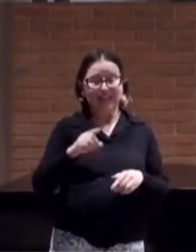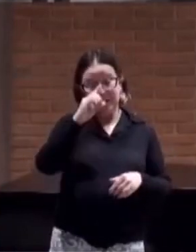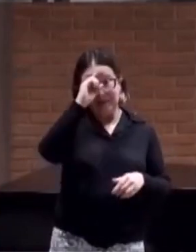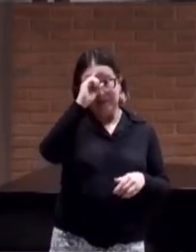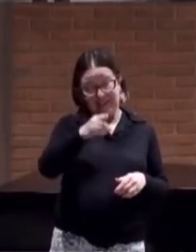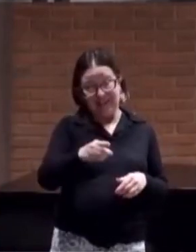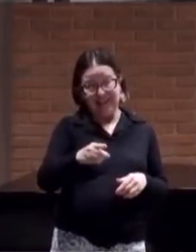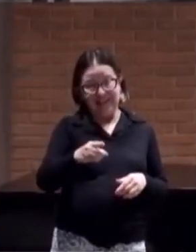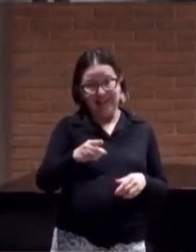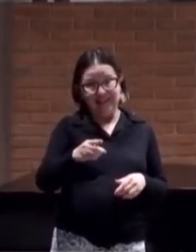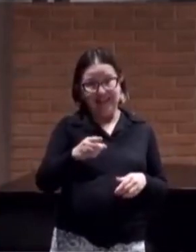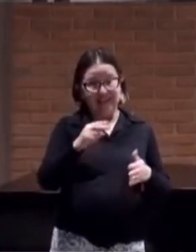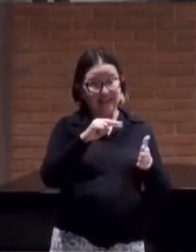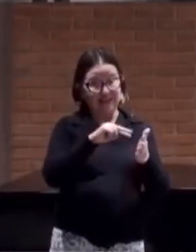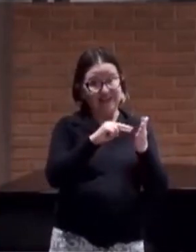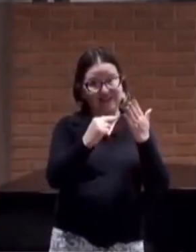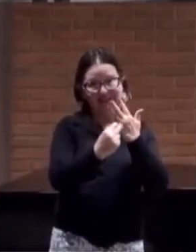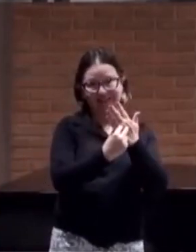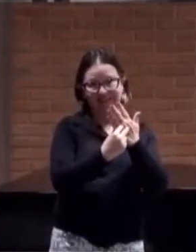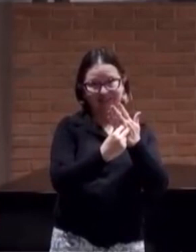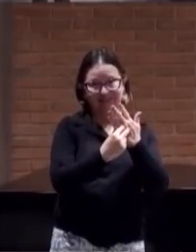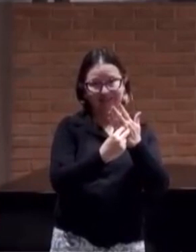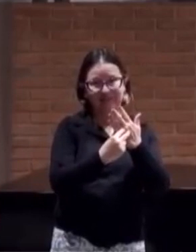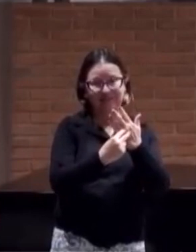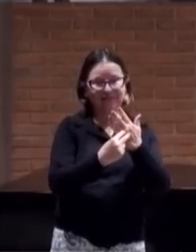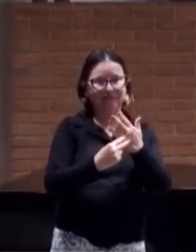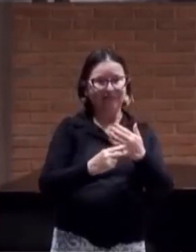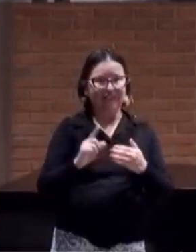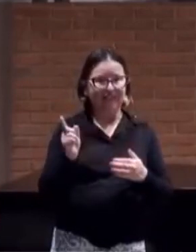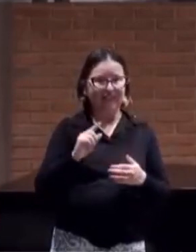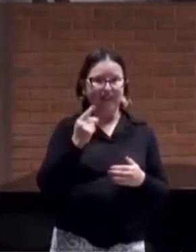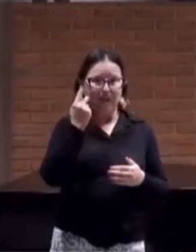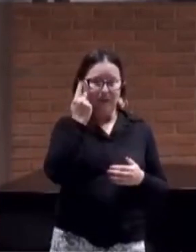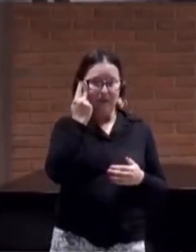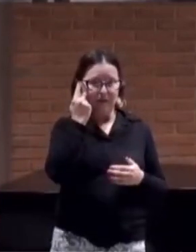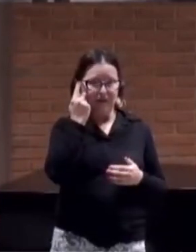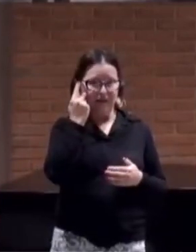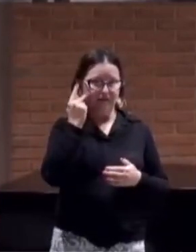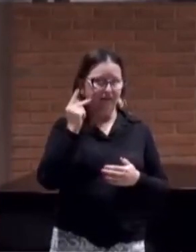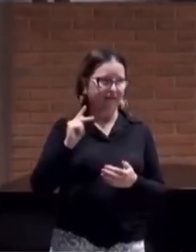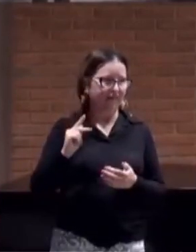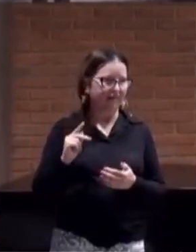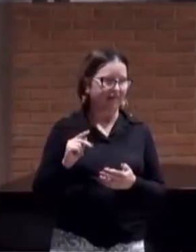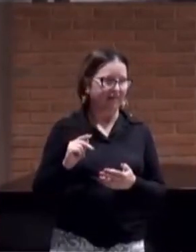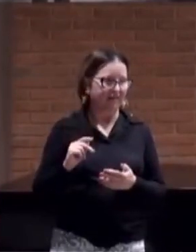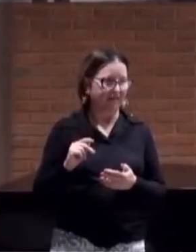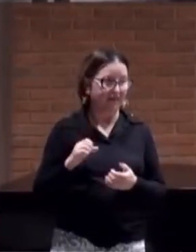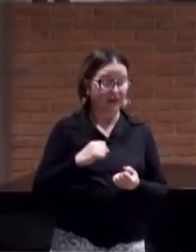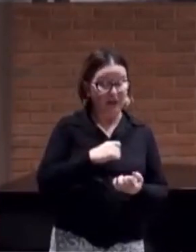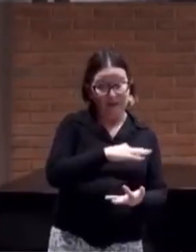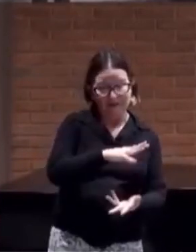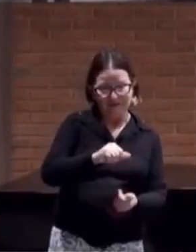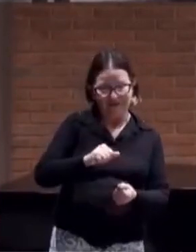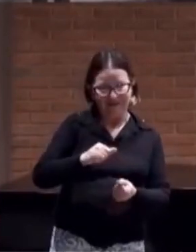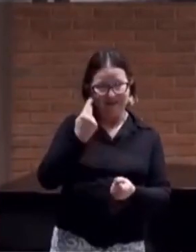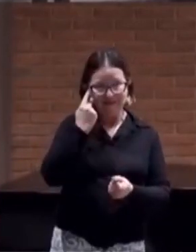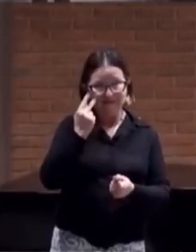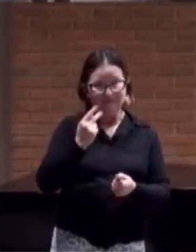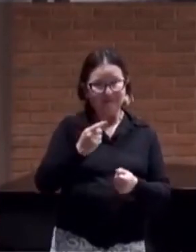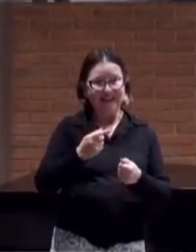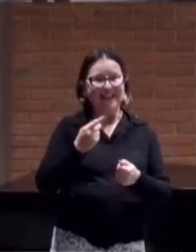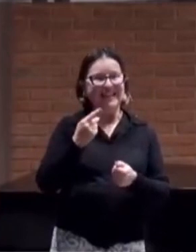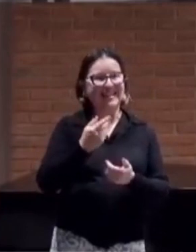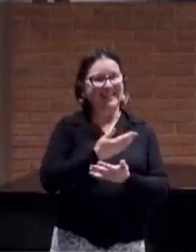invisível, não para o mundo, mas para